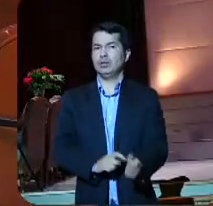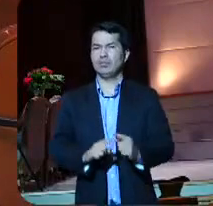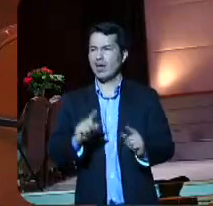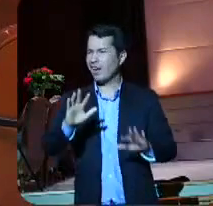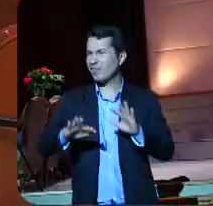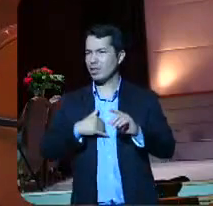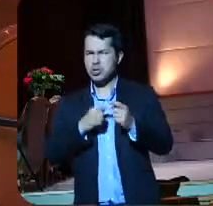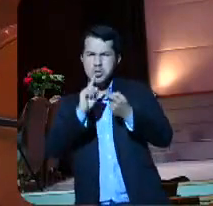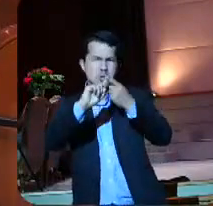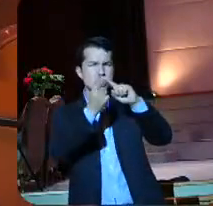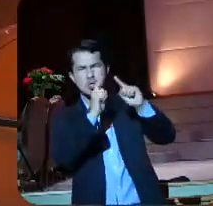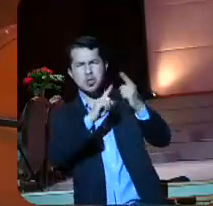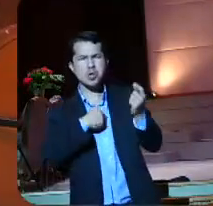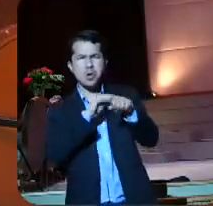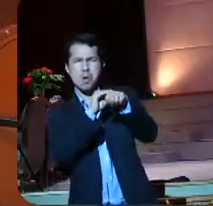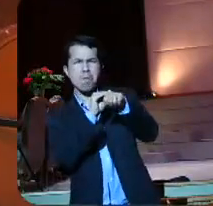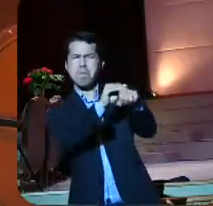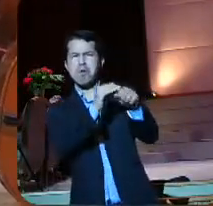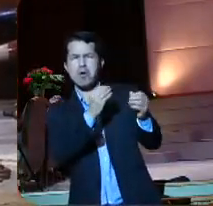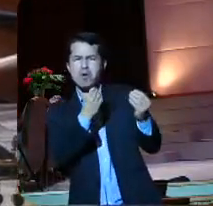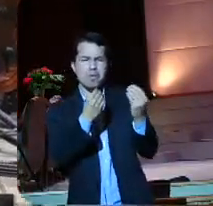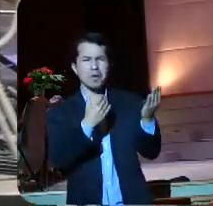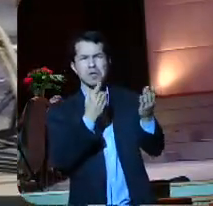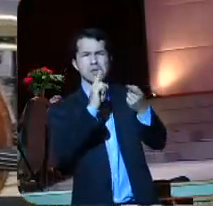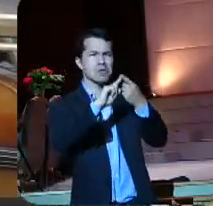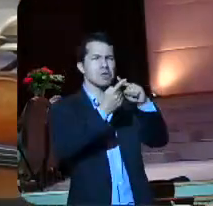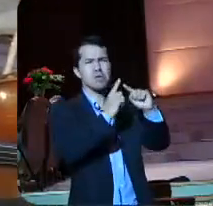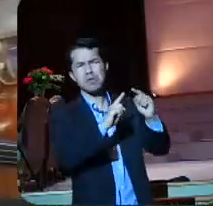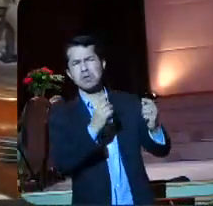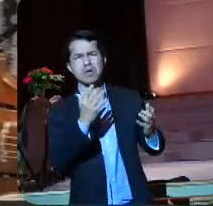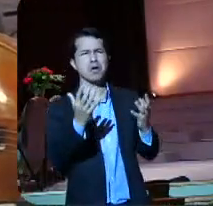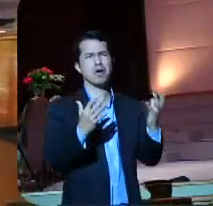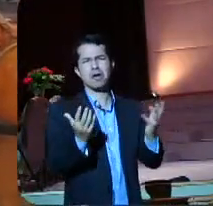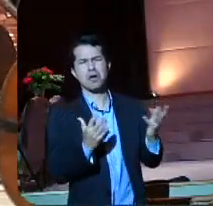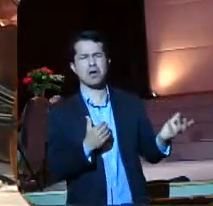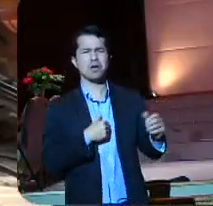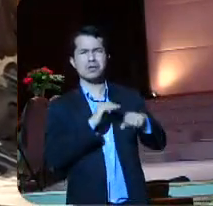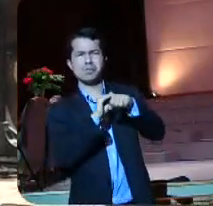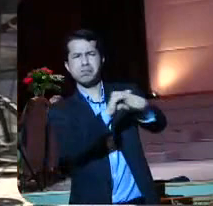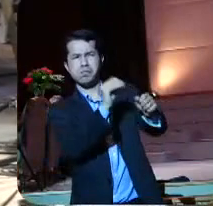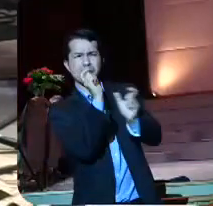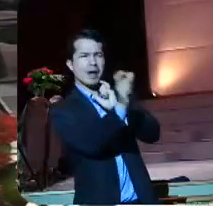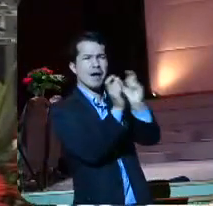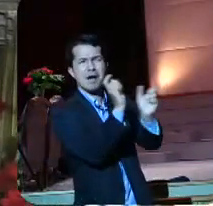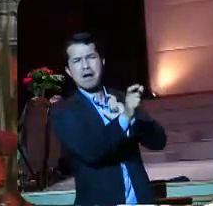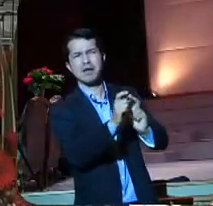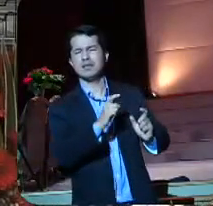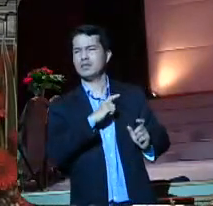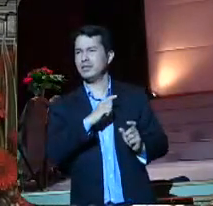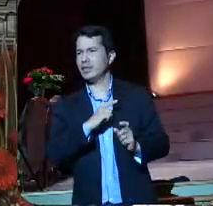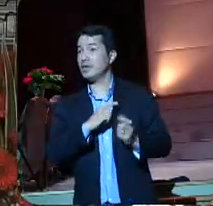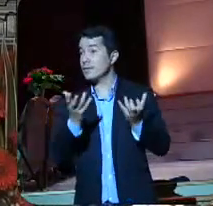argumentar, não é? Eu tenho um temperamento de tentar argumentar, de